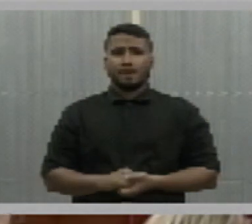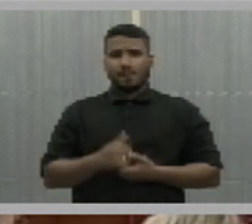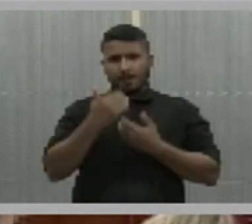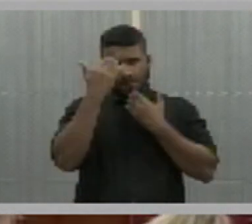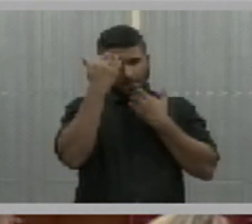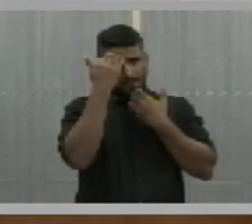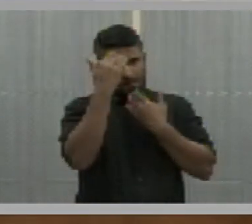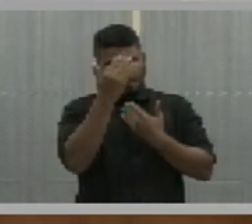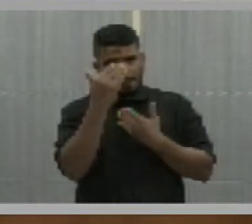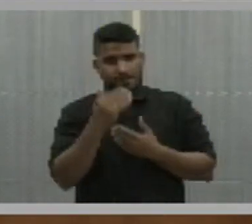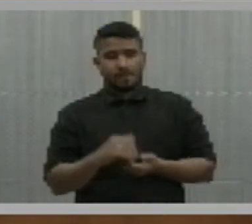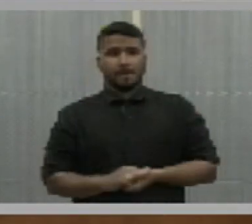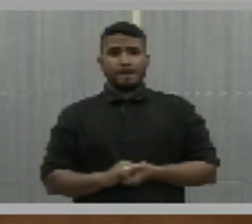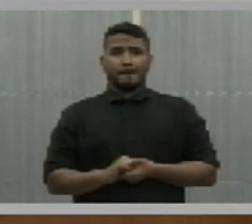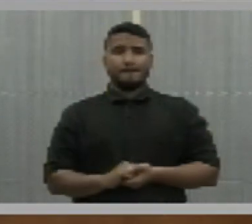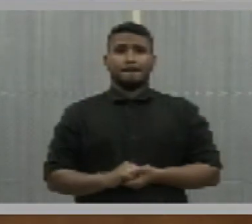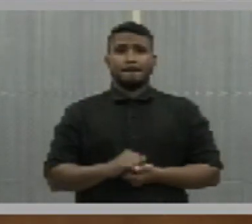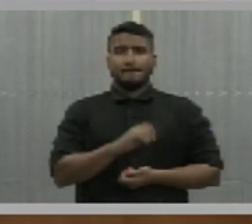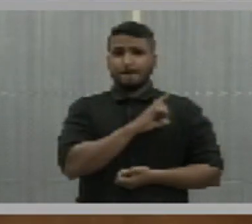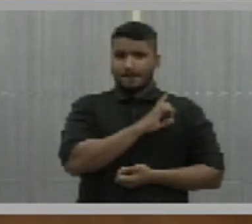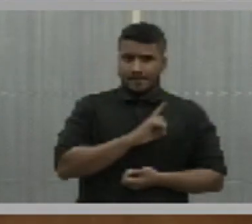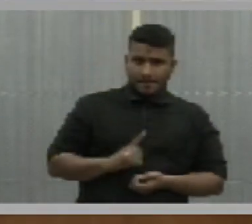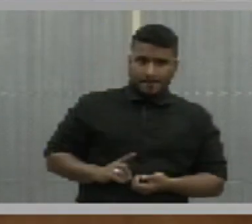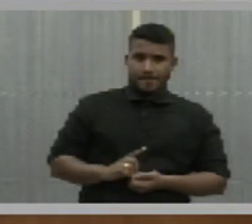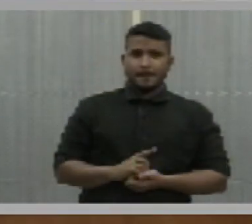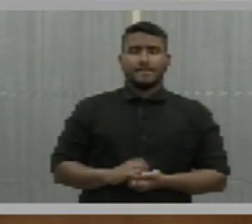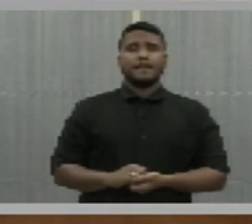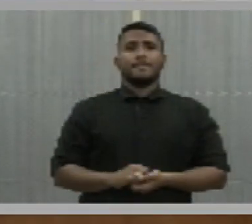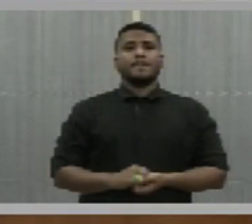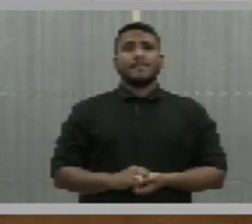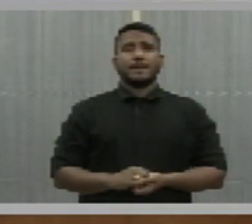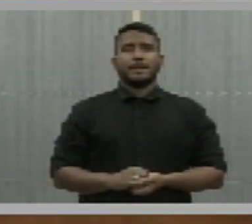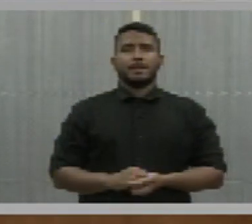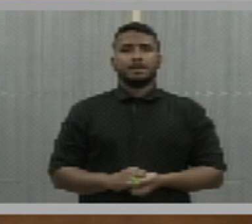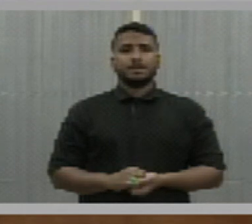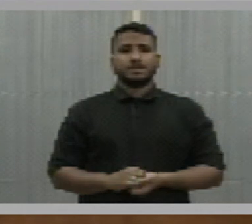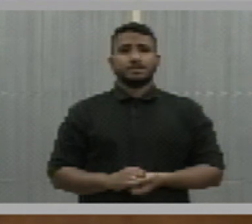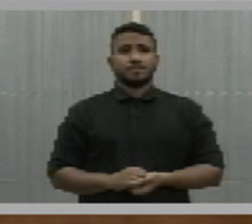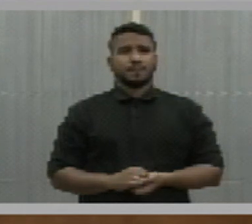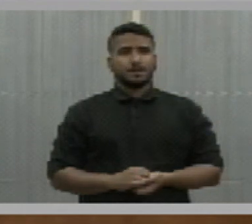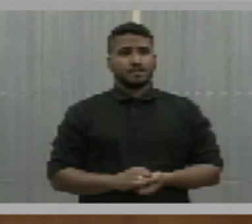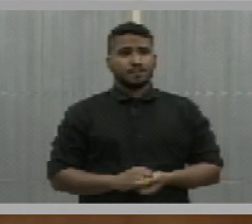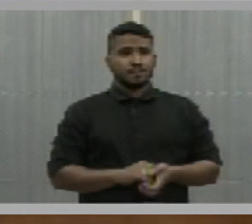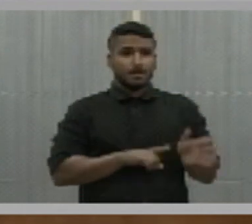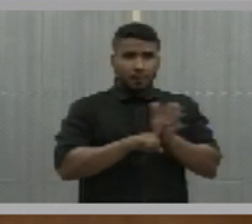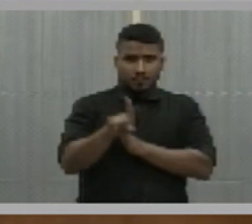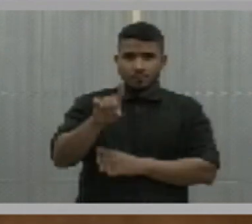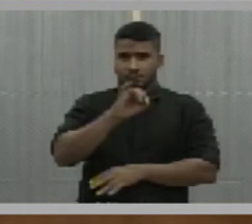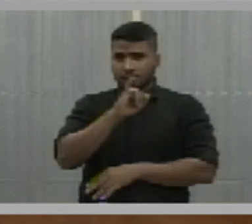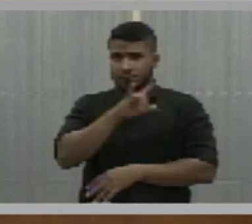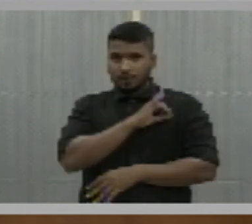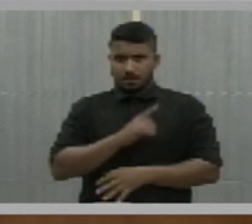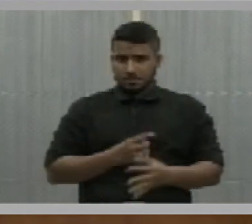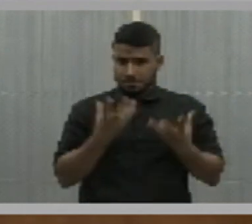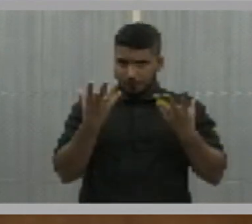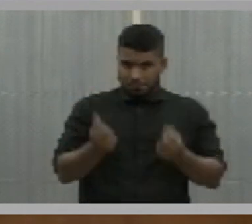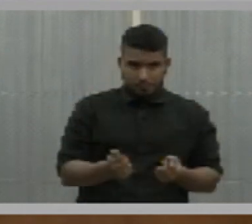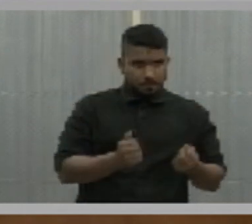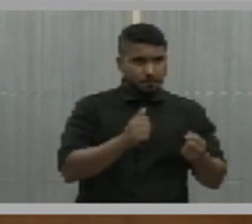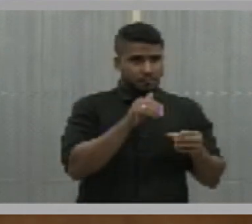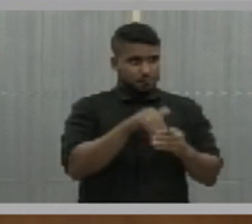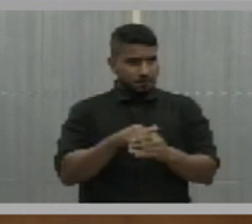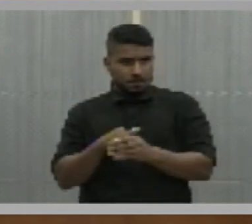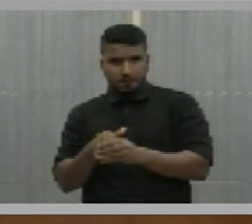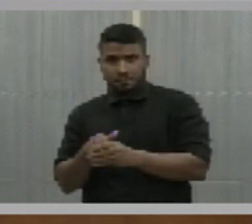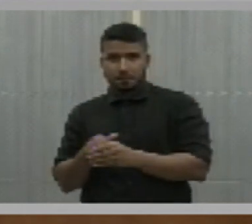Agradeço a colaboração do deputado Firmino Paulo e coloco em discussão a ata da sessão